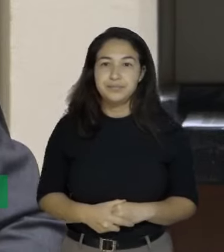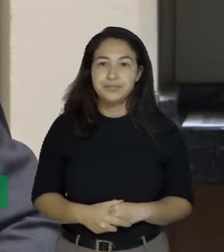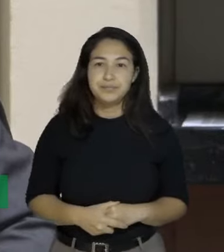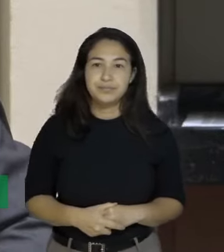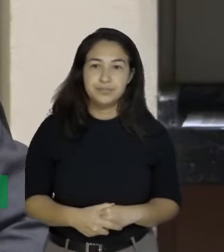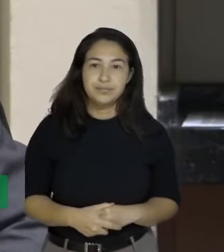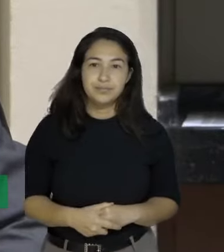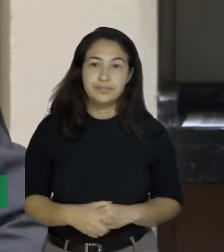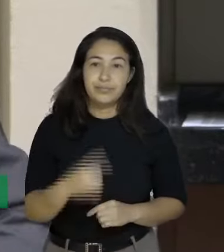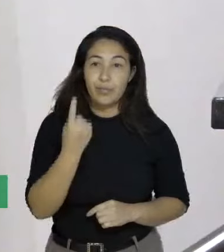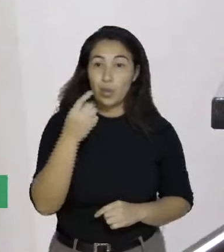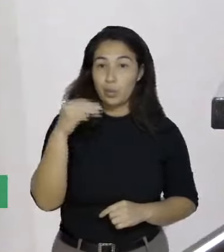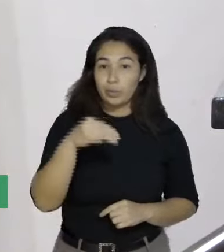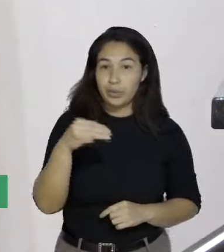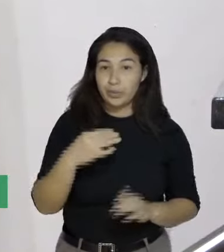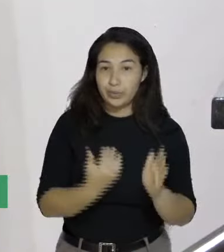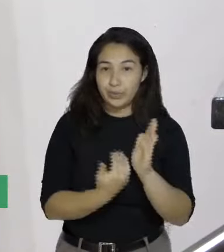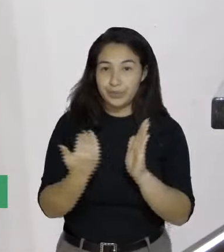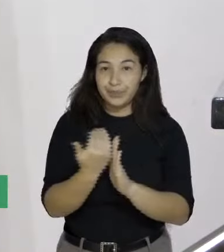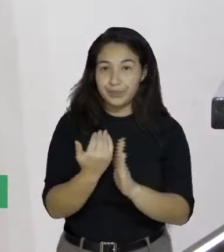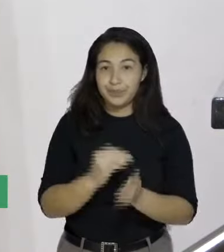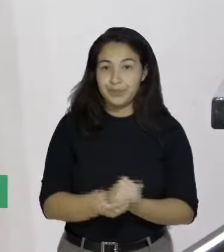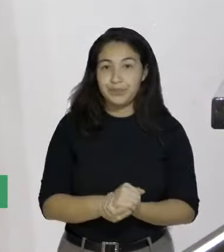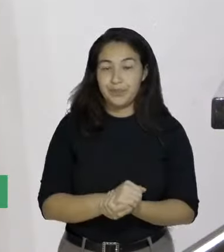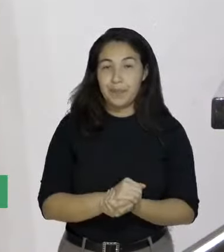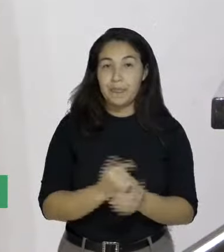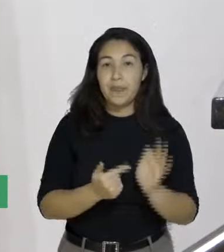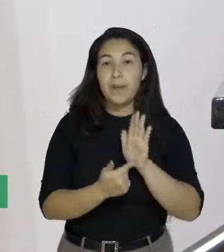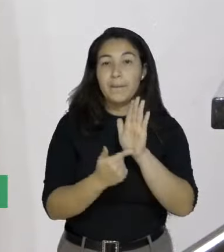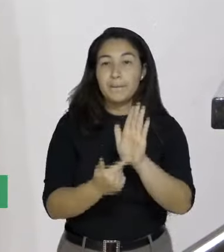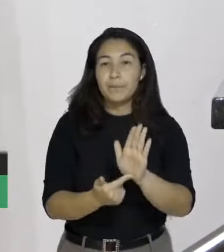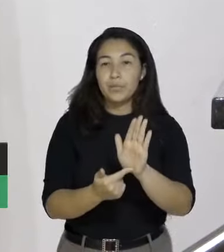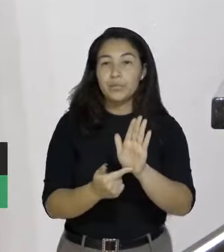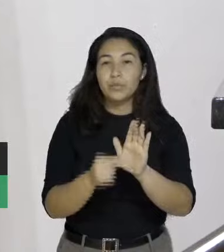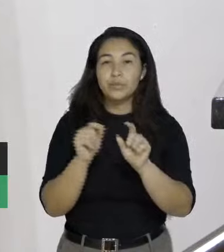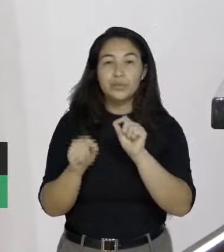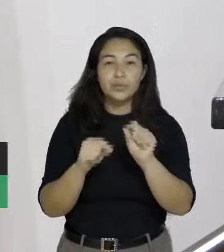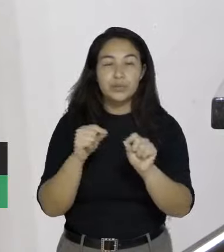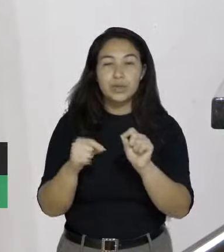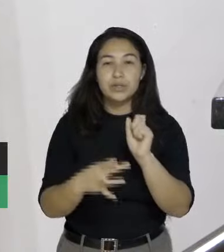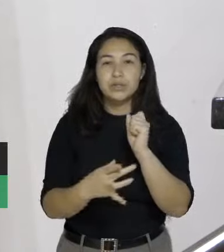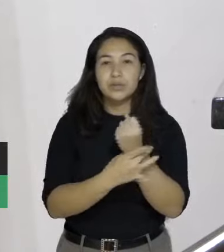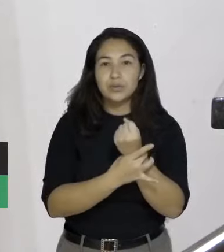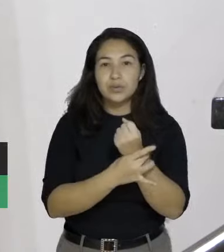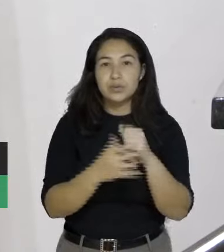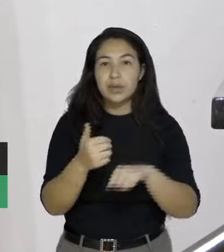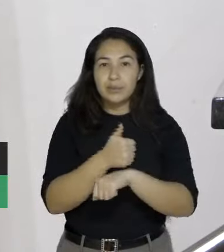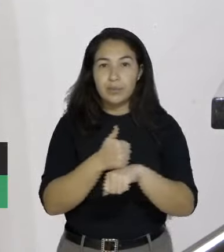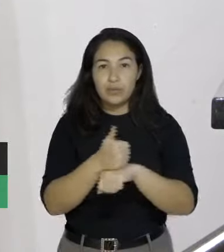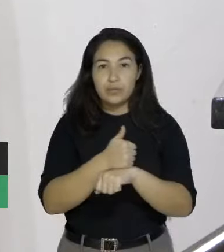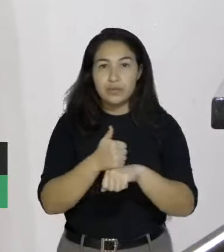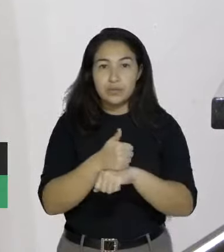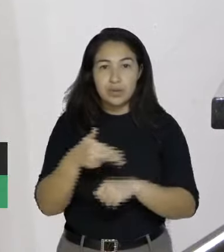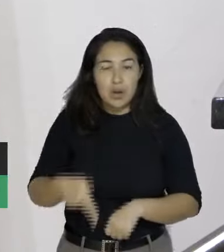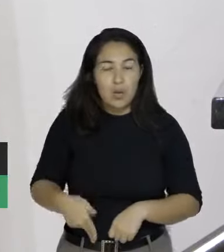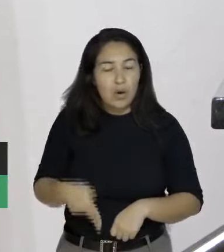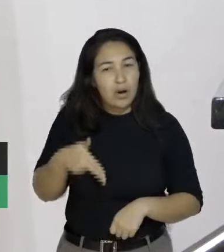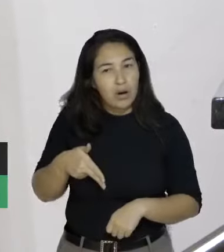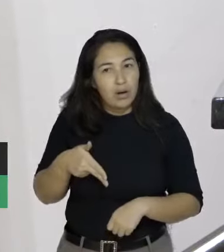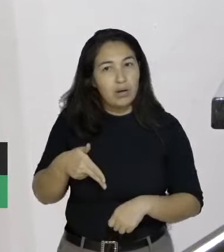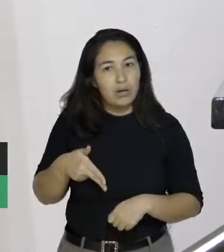Mas obrigado vai apresentar um eixo que Versa sobre segurança profissional segurança armada talvez essas